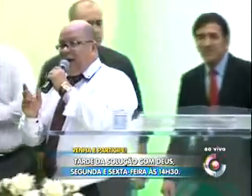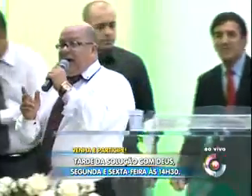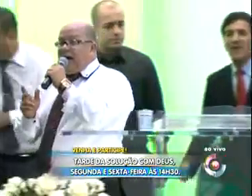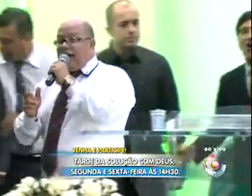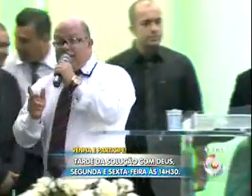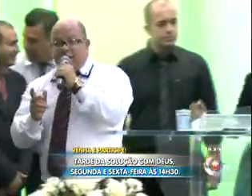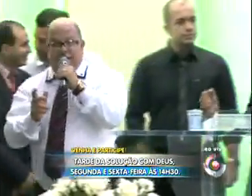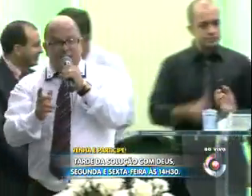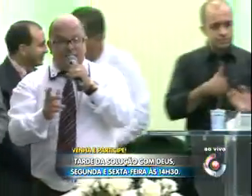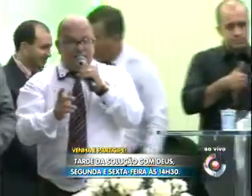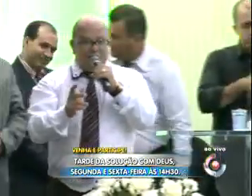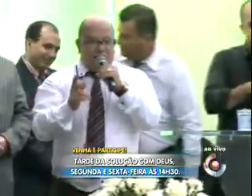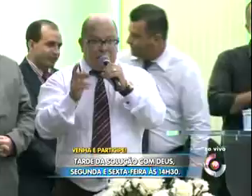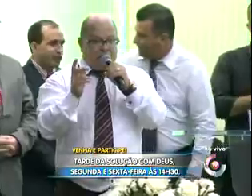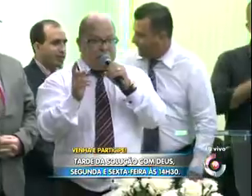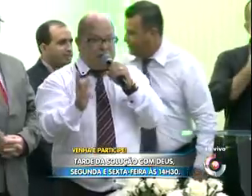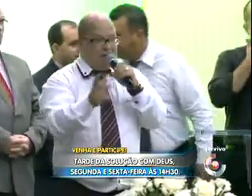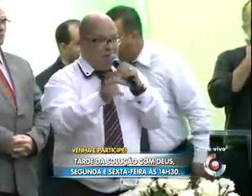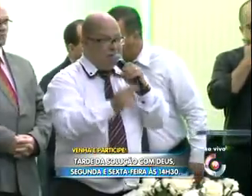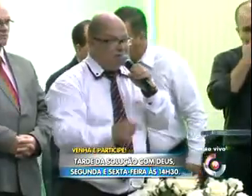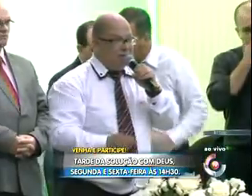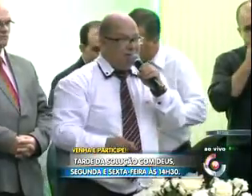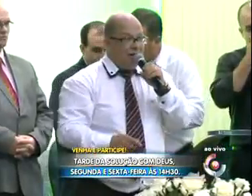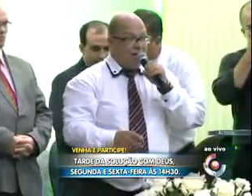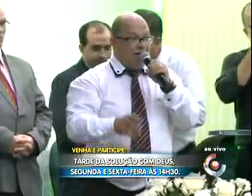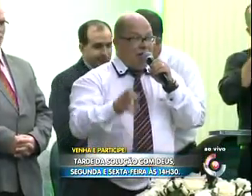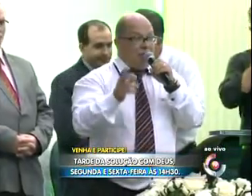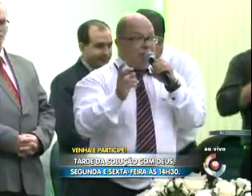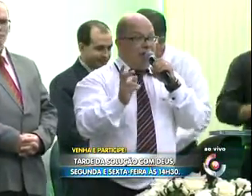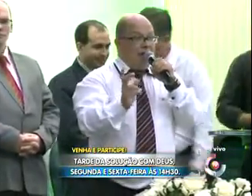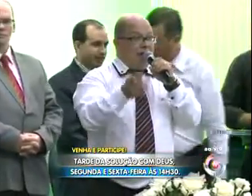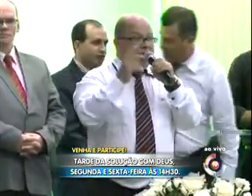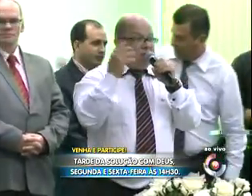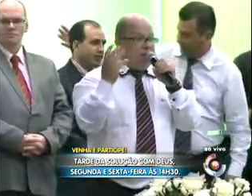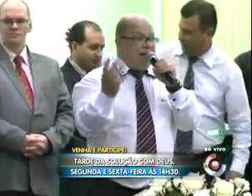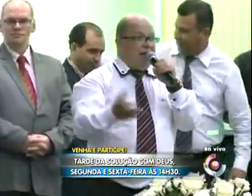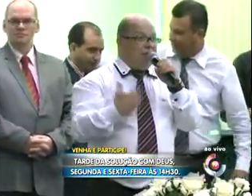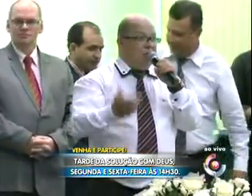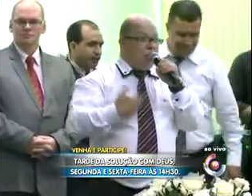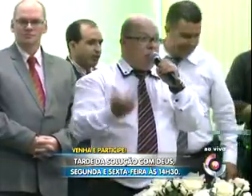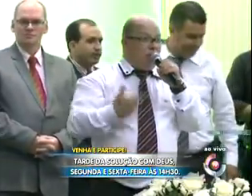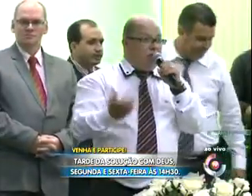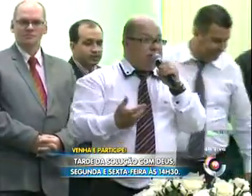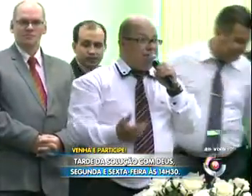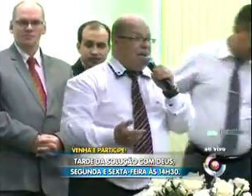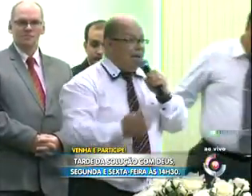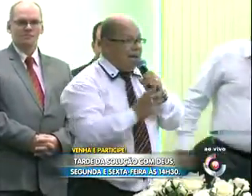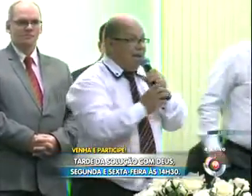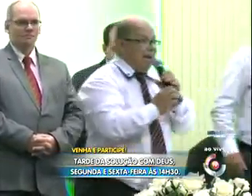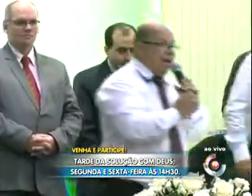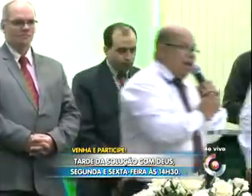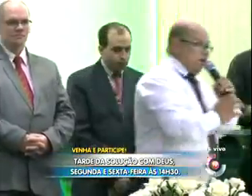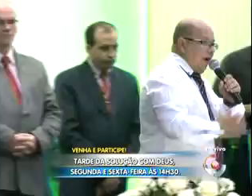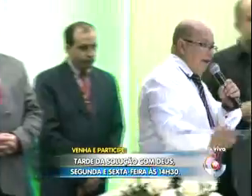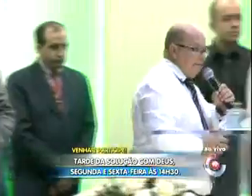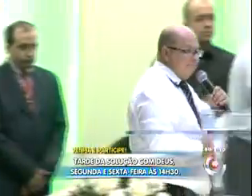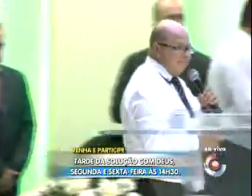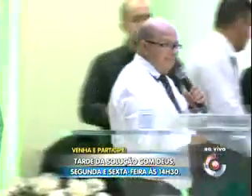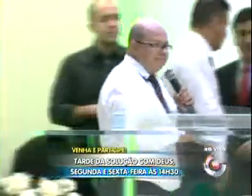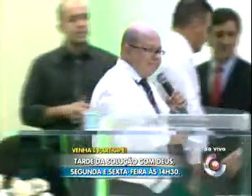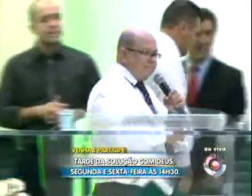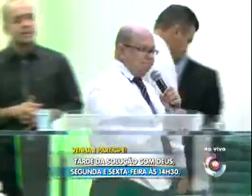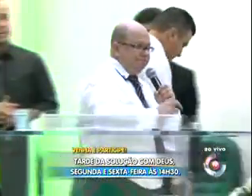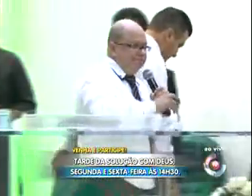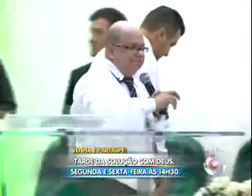Tem milagre, tem unção, tem poder esperando por você. Vem.